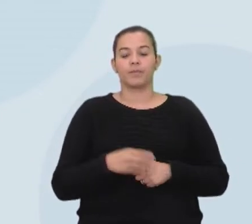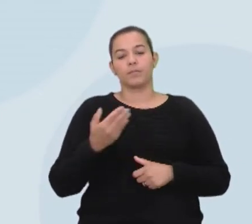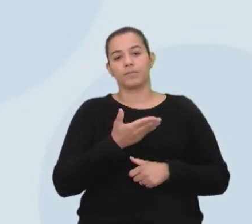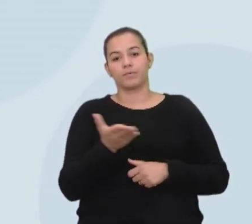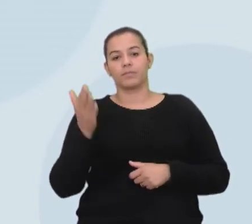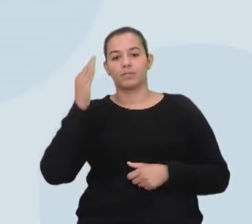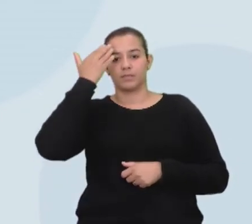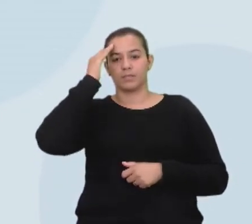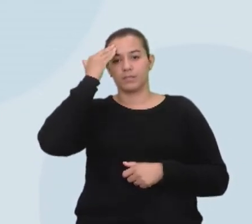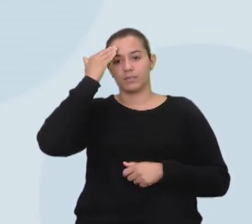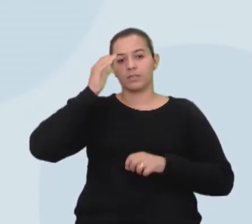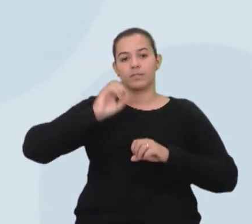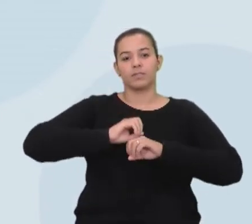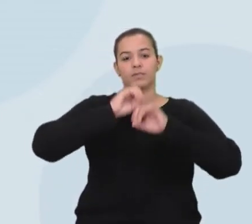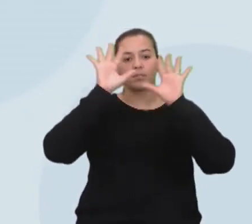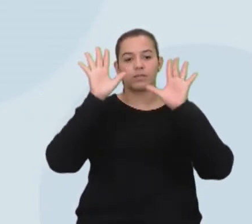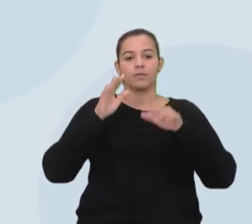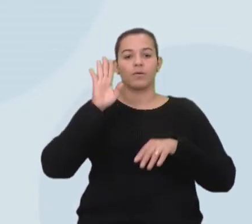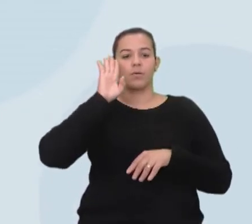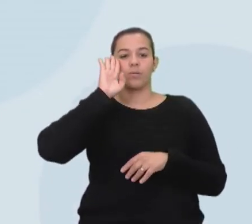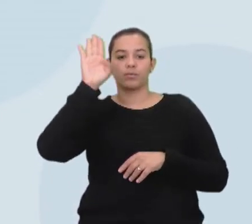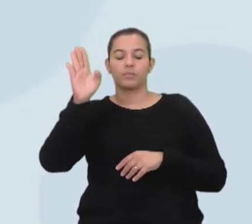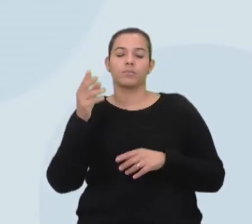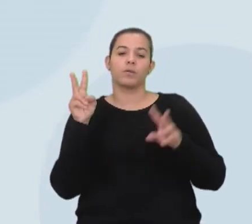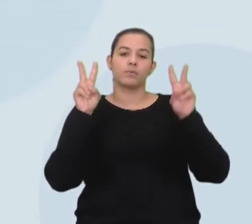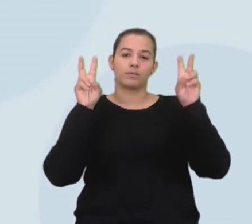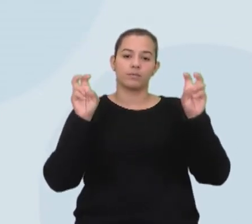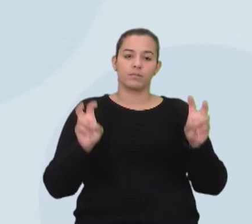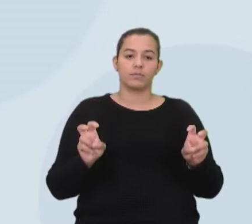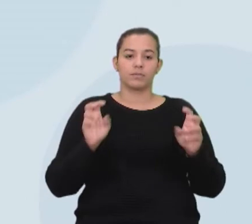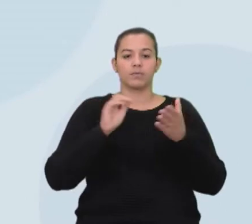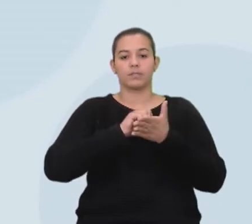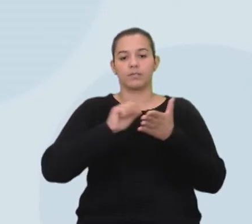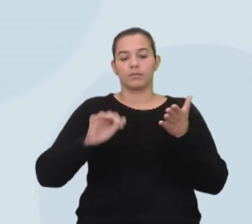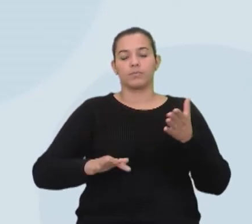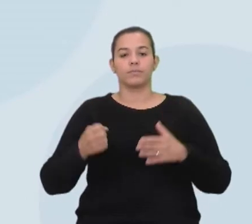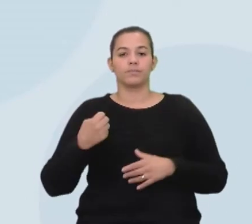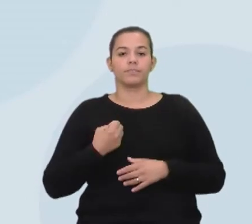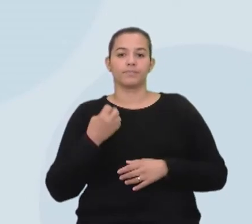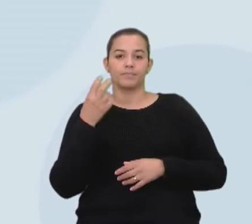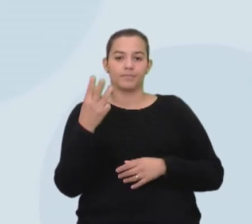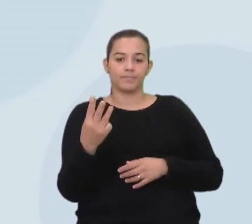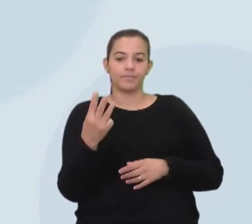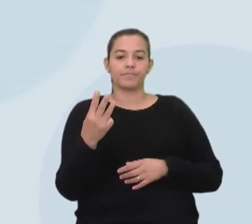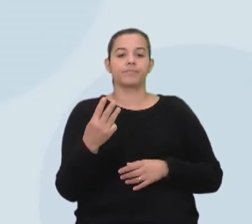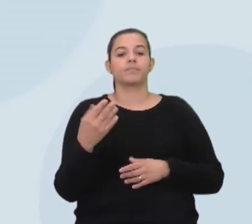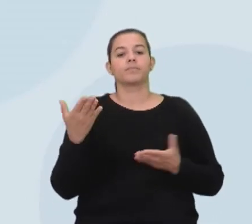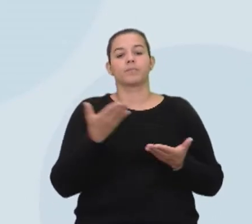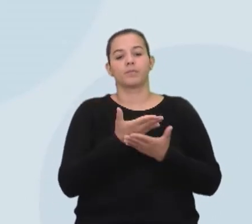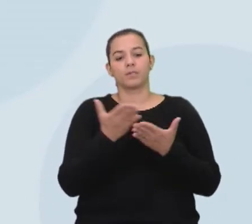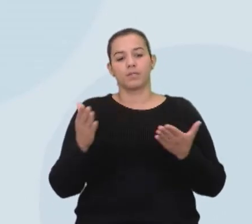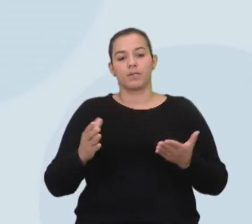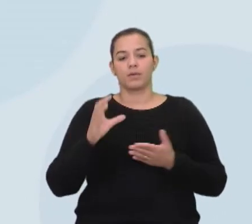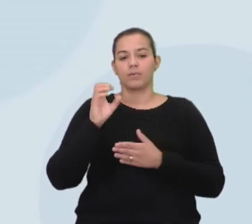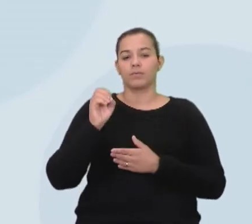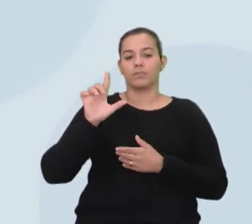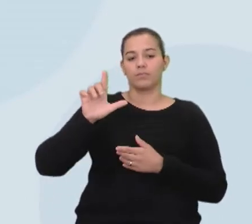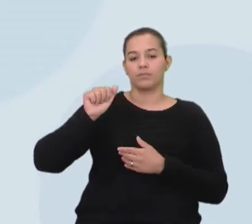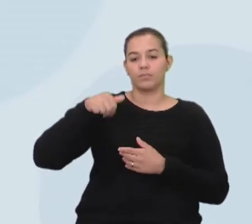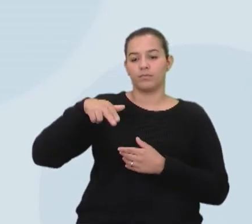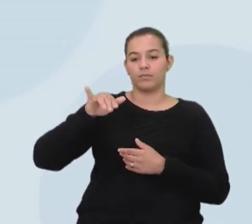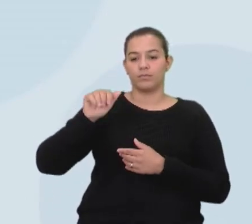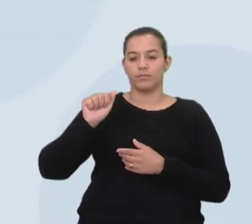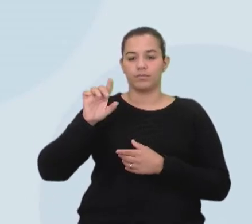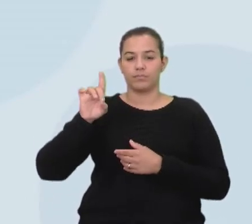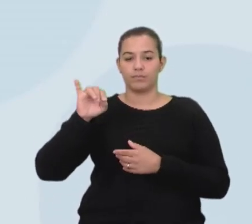entendermos o nosso principal assunto aí da atividade 3, que é então a colonialidade, que pode ser